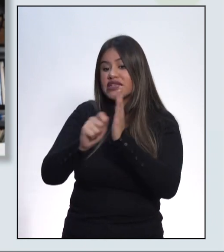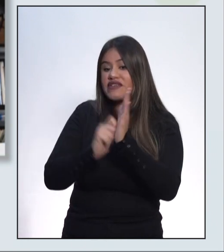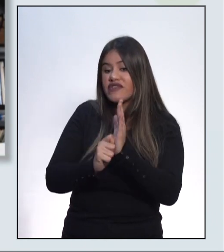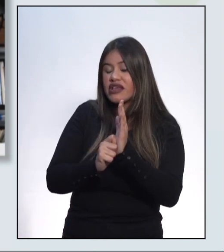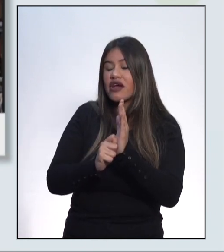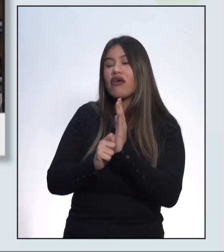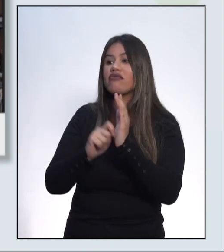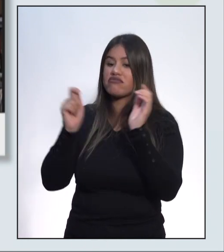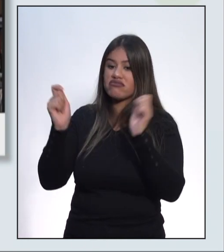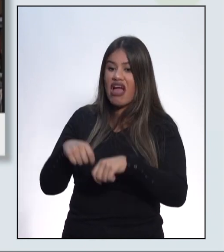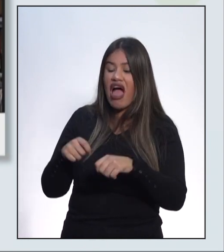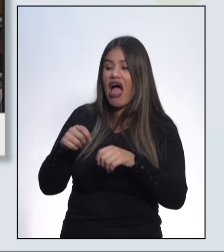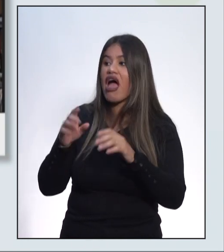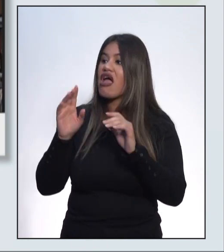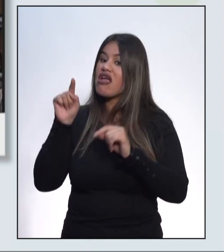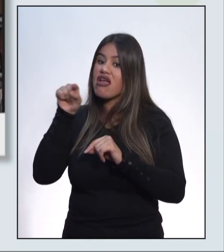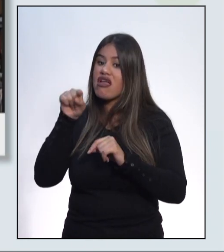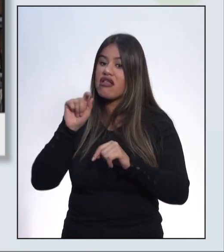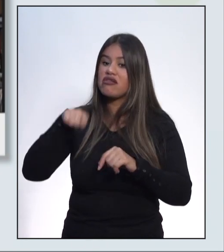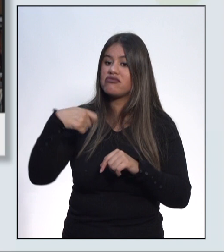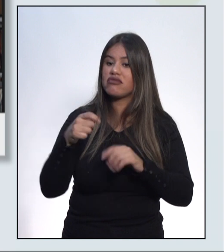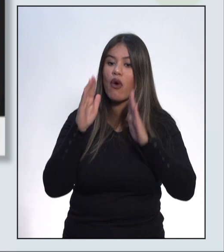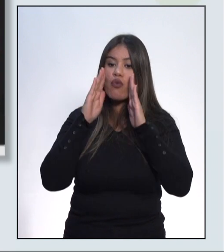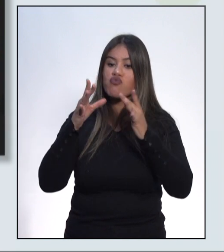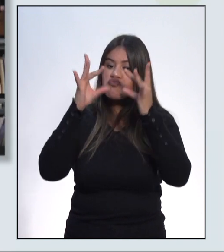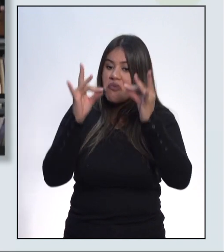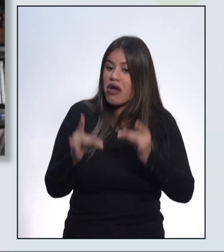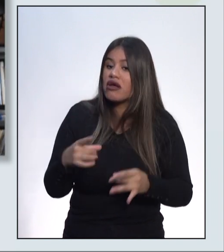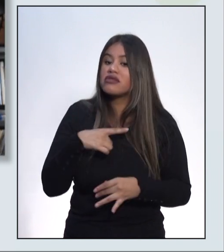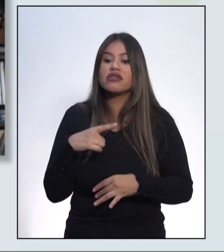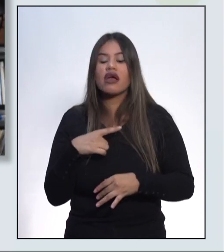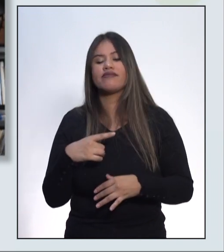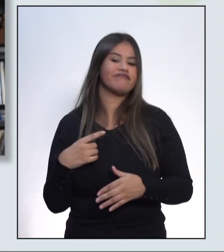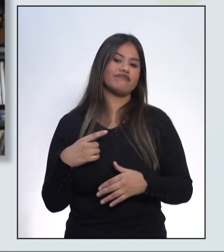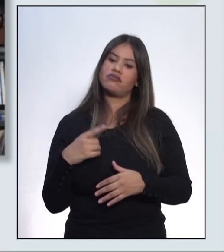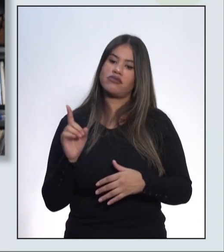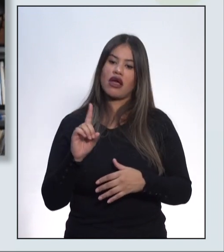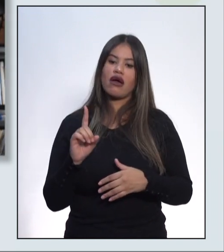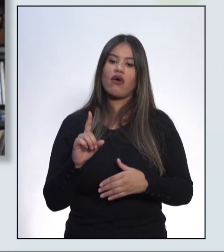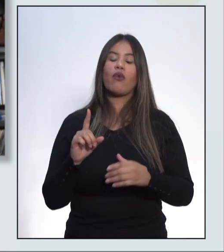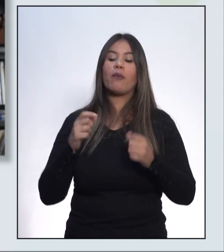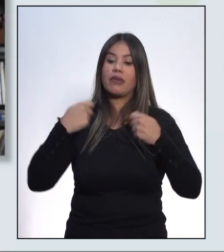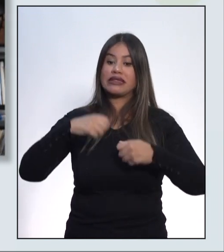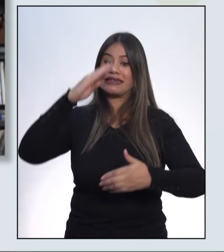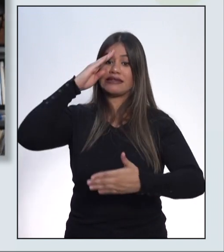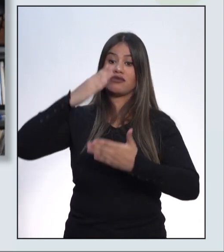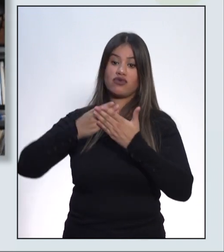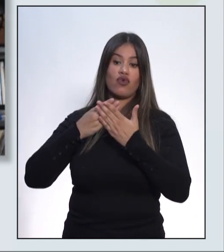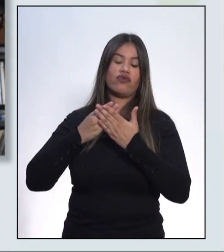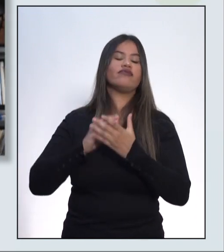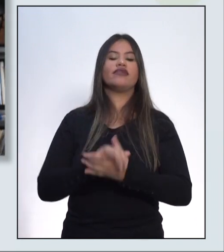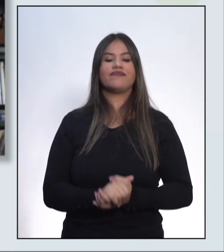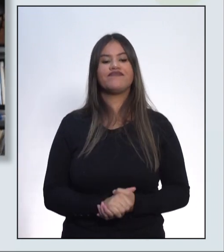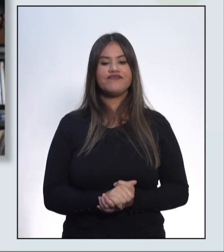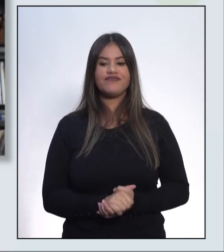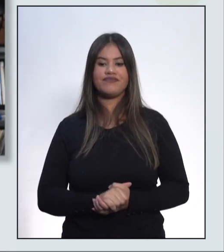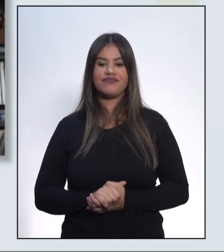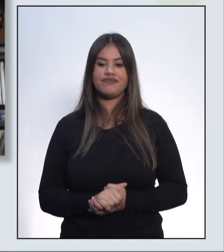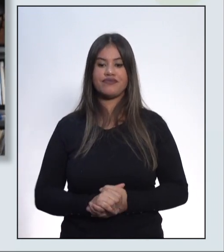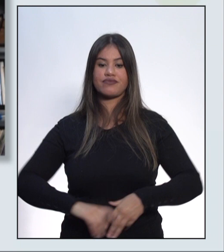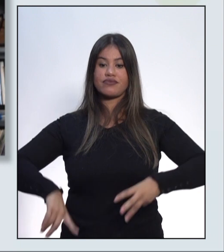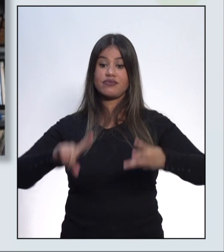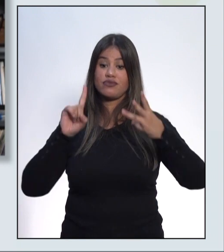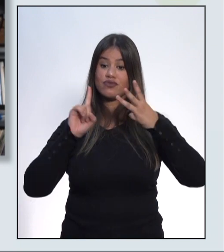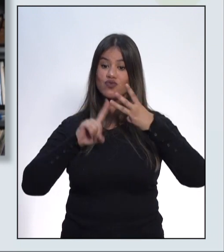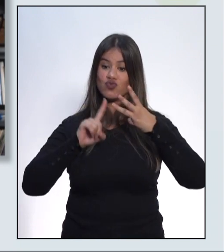um especialista, quem é aquele autor. E a outra coisa que a gente precisa é registrar, né?